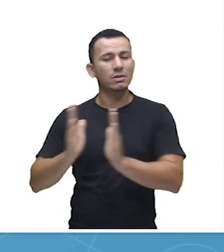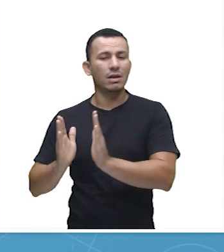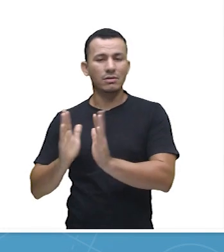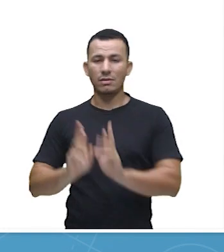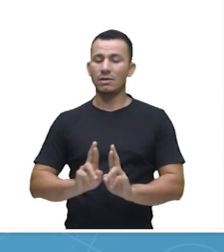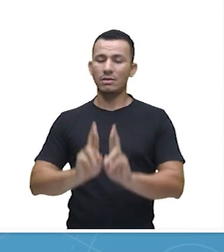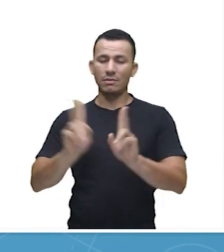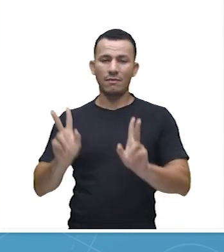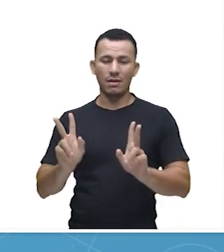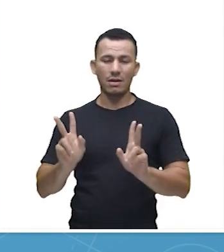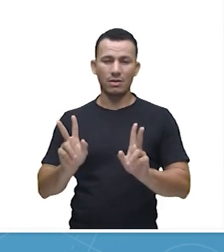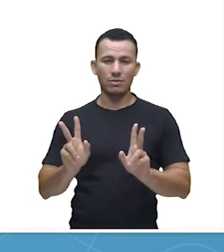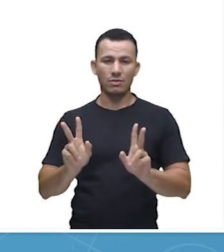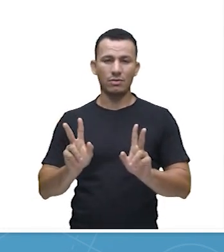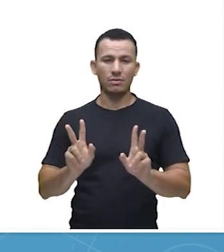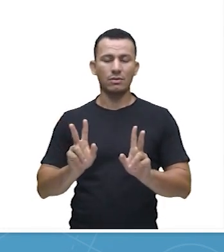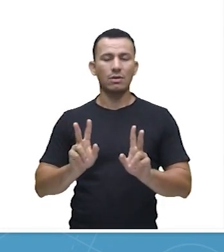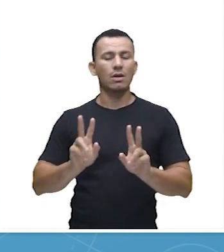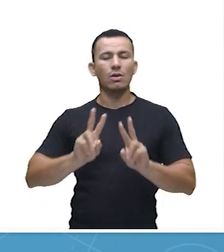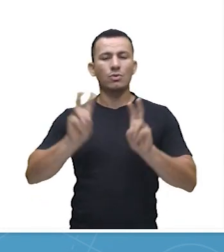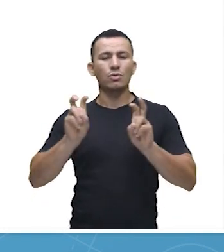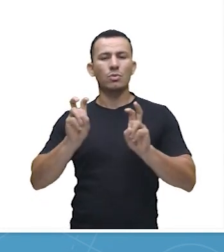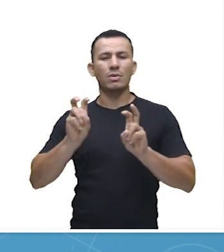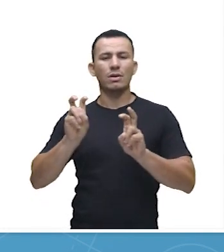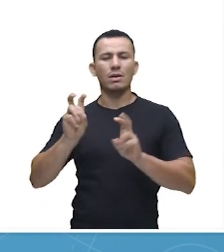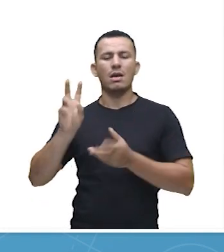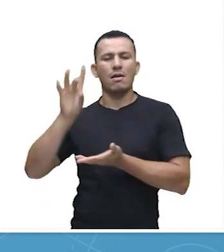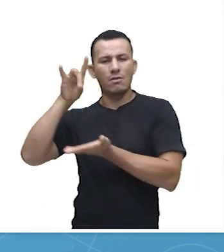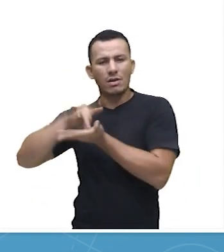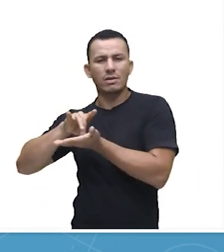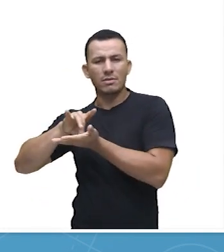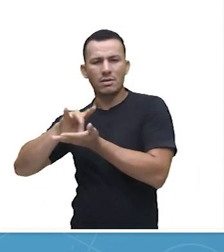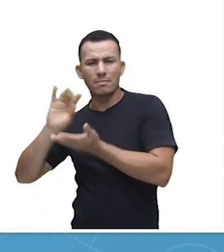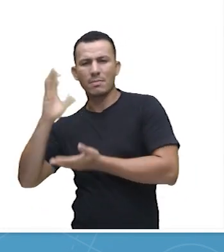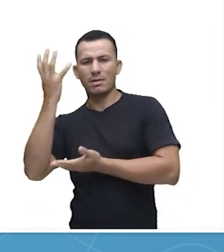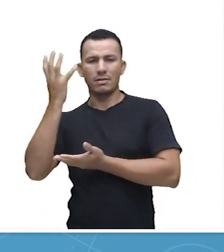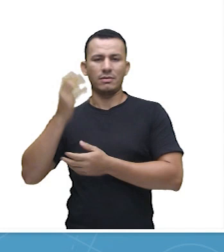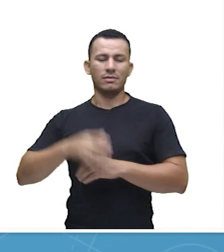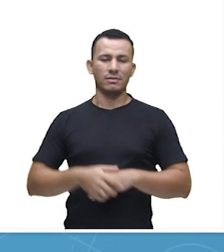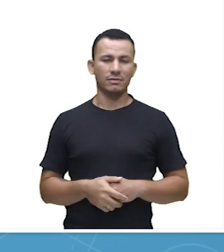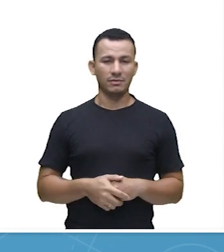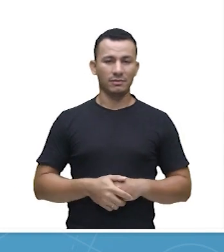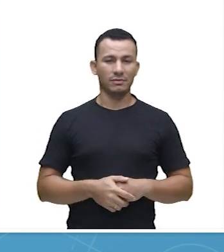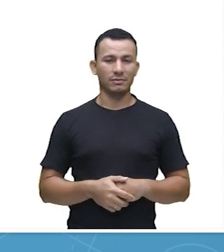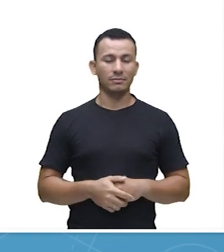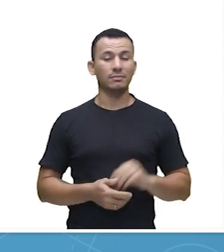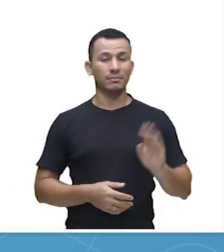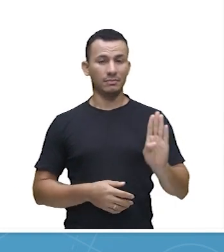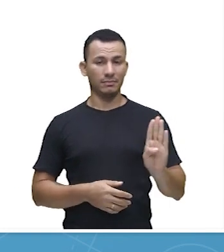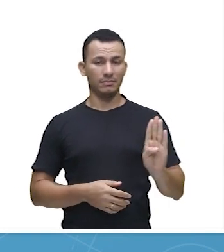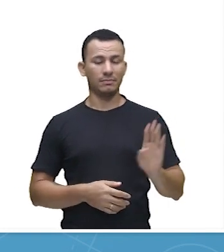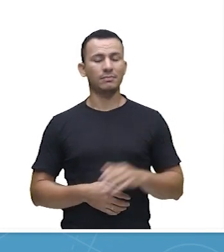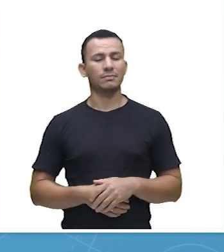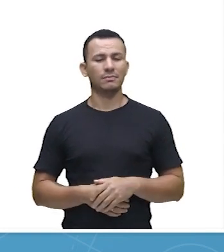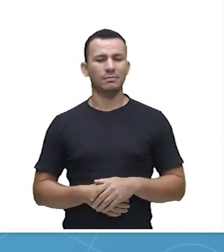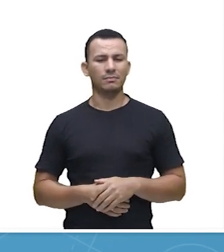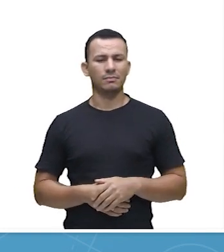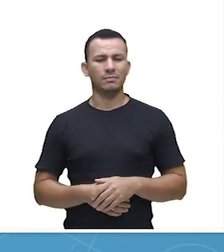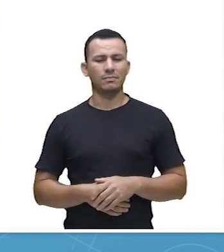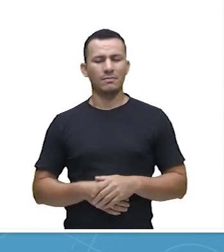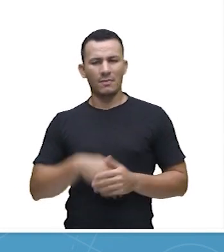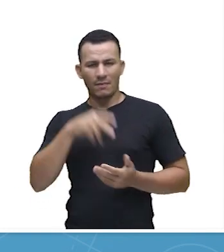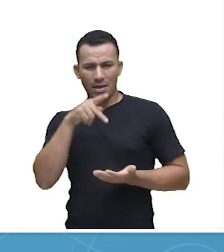da verdade aqui dos fatos reais, vamos dizer assim. Letra B, a verdade de um mito independe